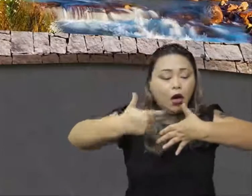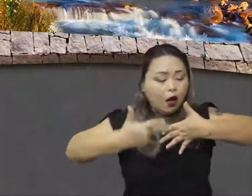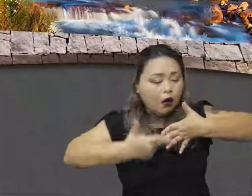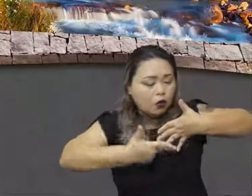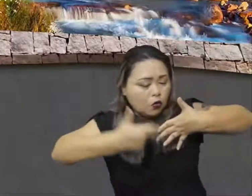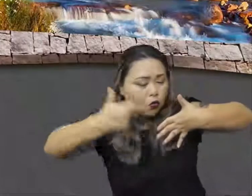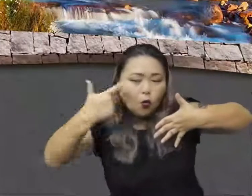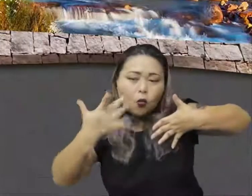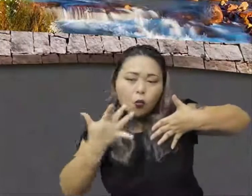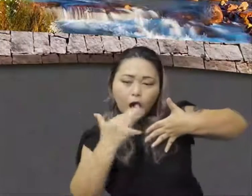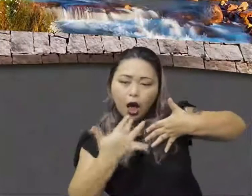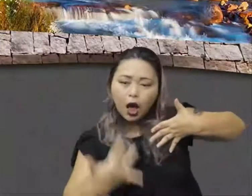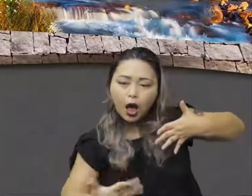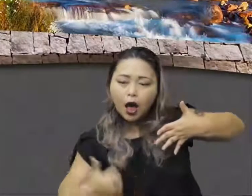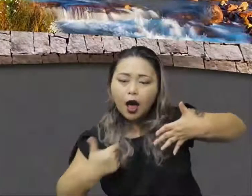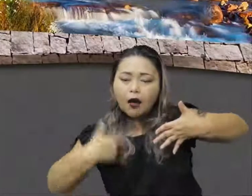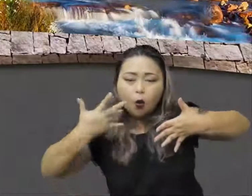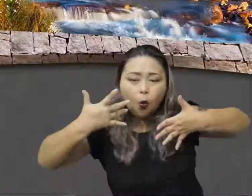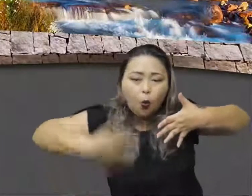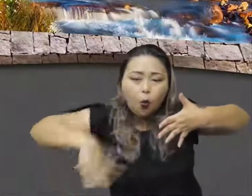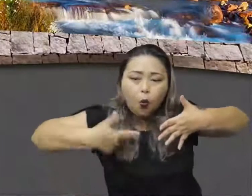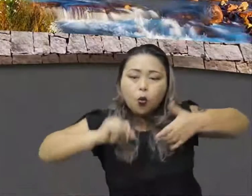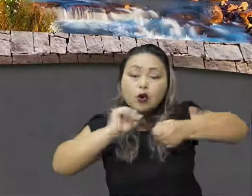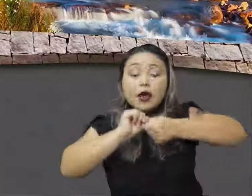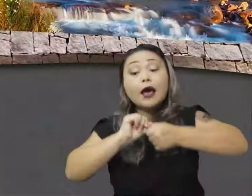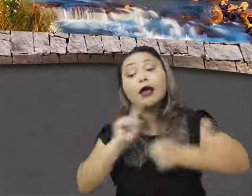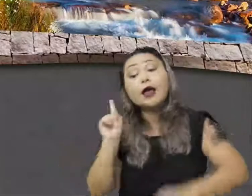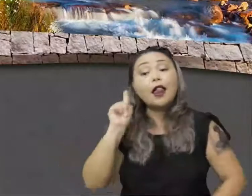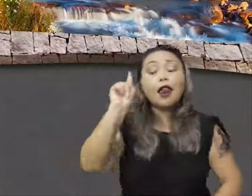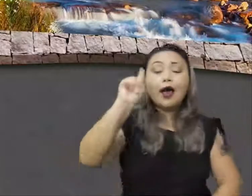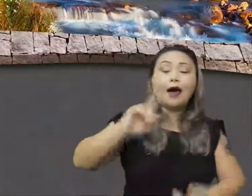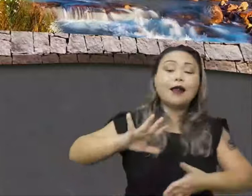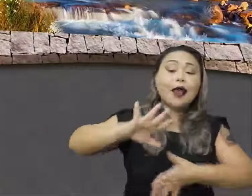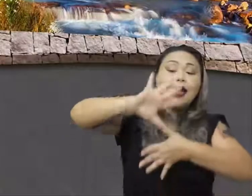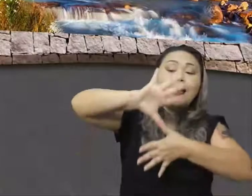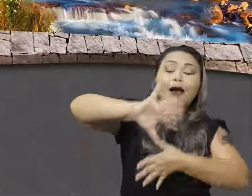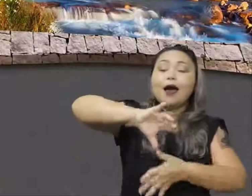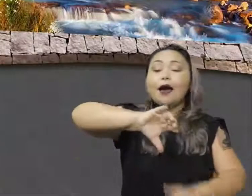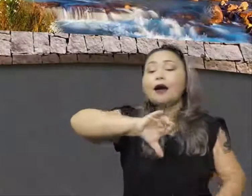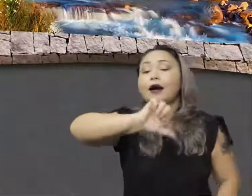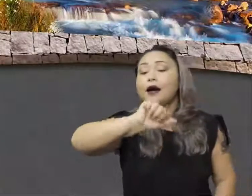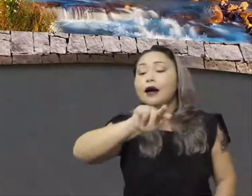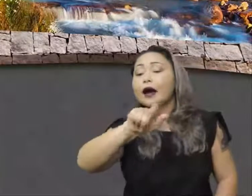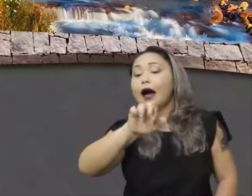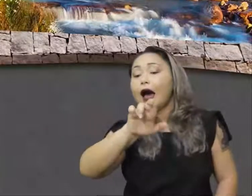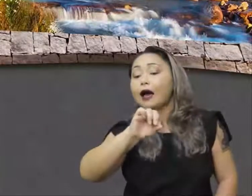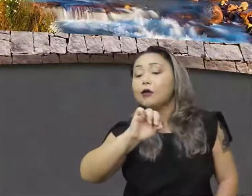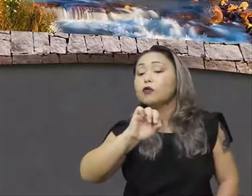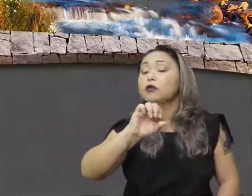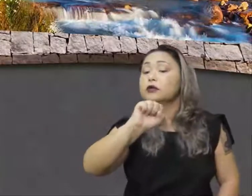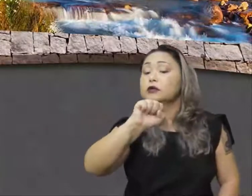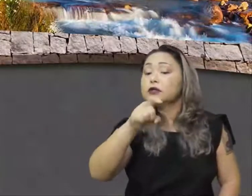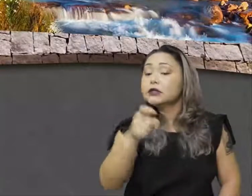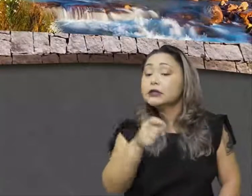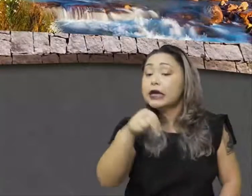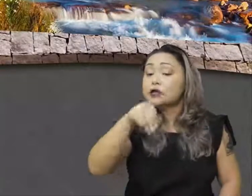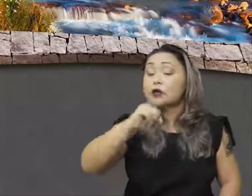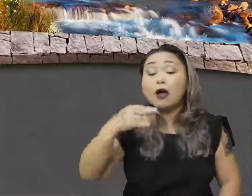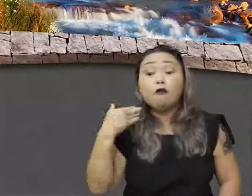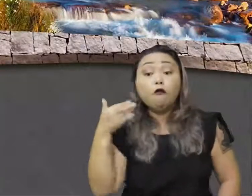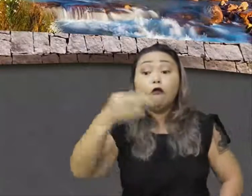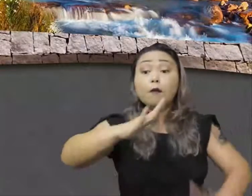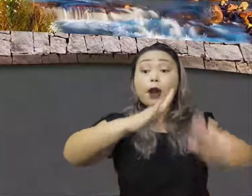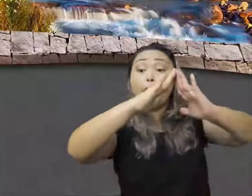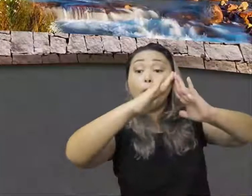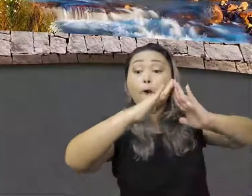riquezas. E na América anglo-saxônica, eles foram para morar. Portanto, isso é chamado de